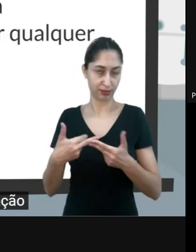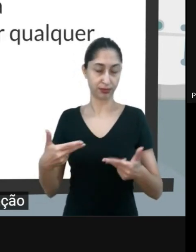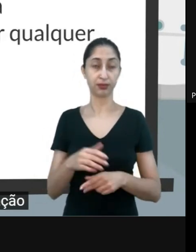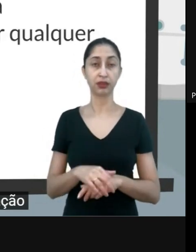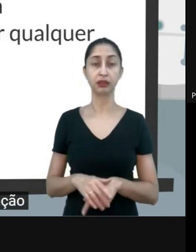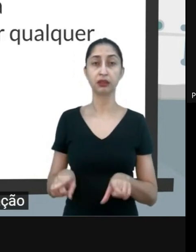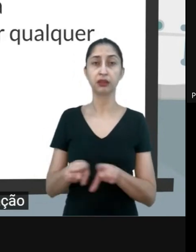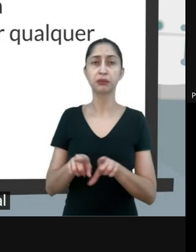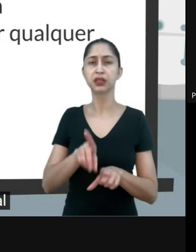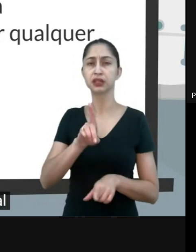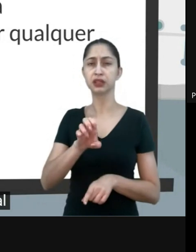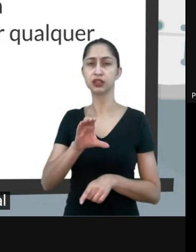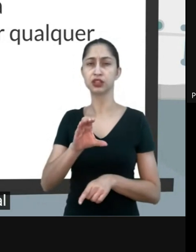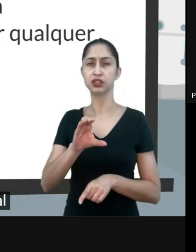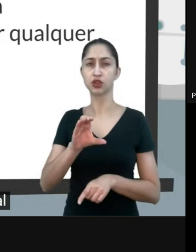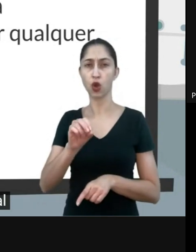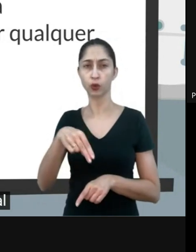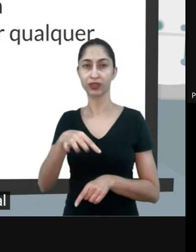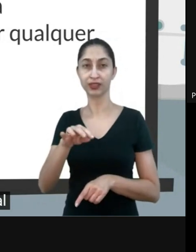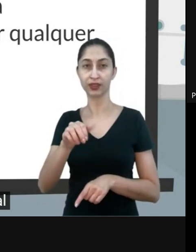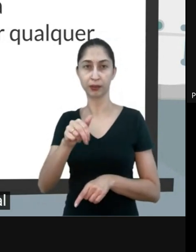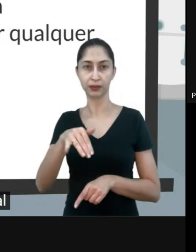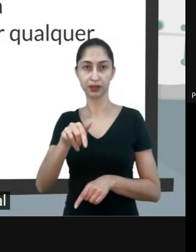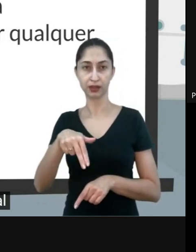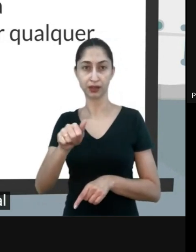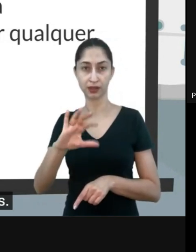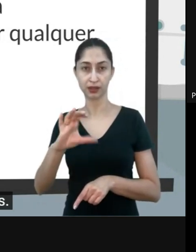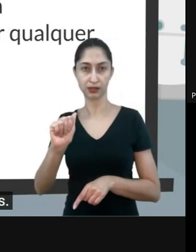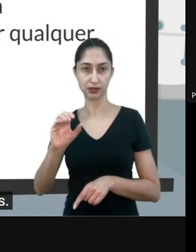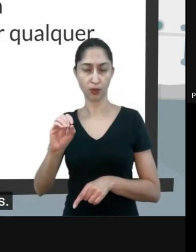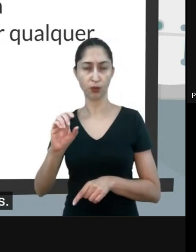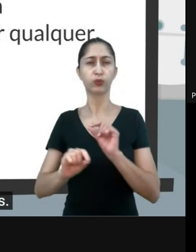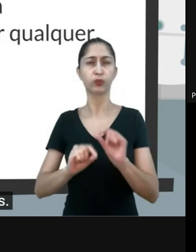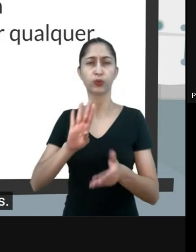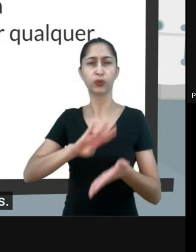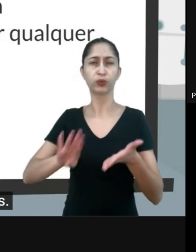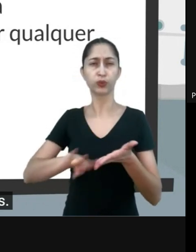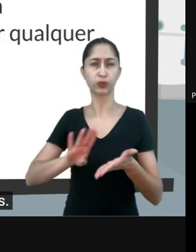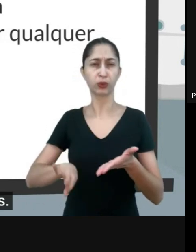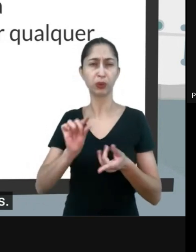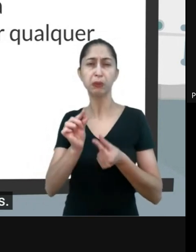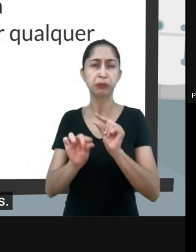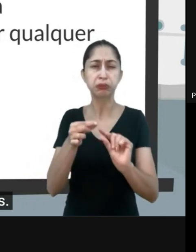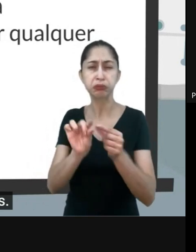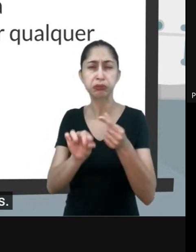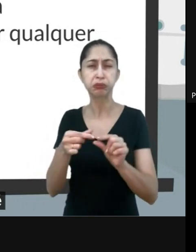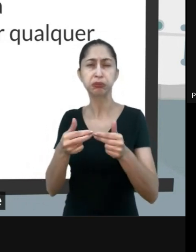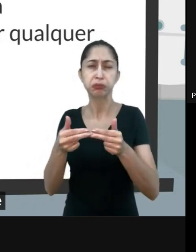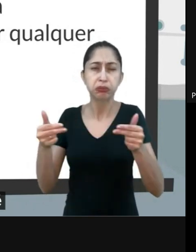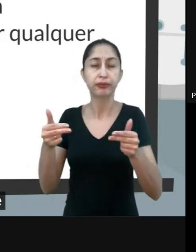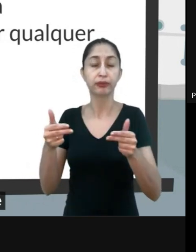Descontaminação. Consiste na utilização de processos que eliminam parcial ou totalmente os micro-organismos.